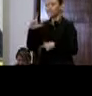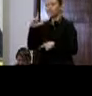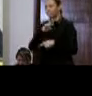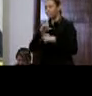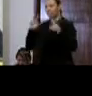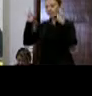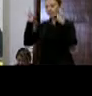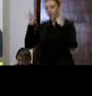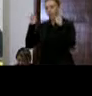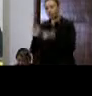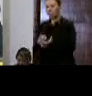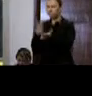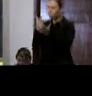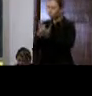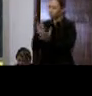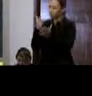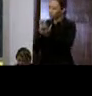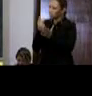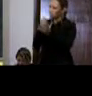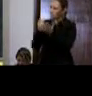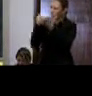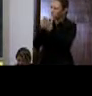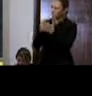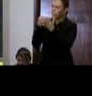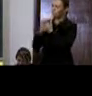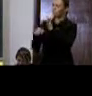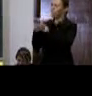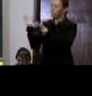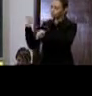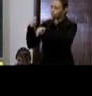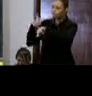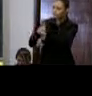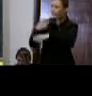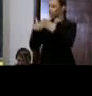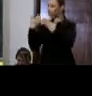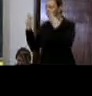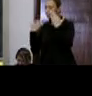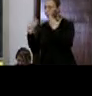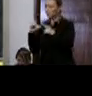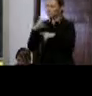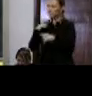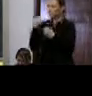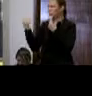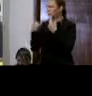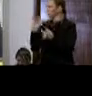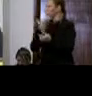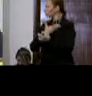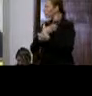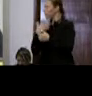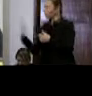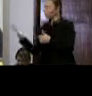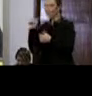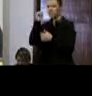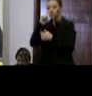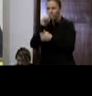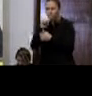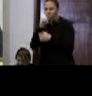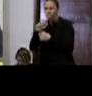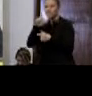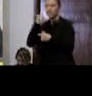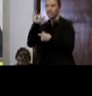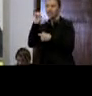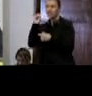tema constante e cotidiano da nossa intervenção. Temos aqui alguns colegas, a doutora Lisiane Chaves,